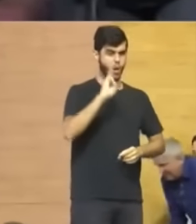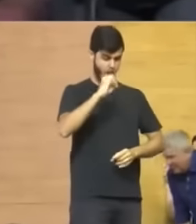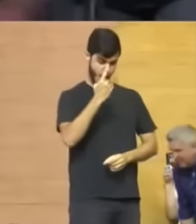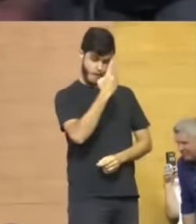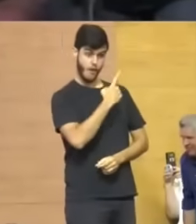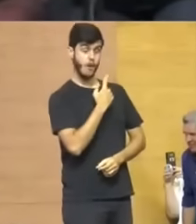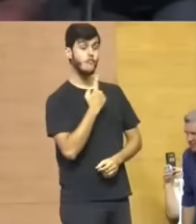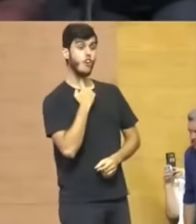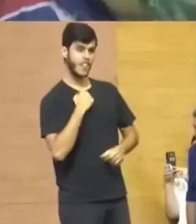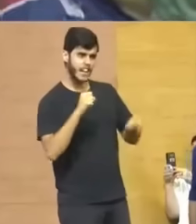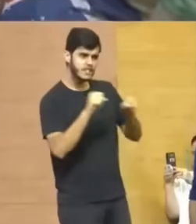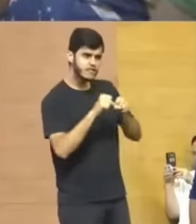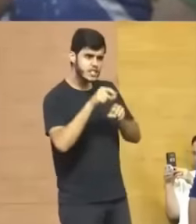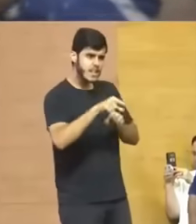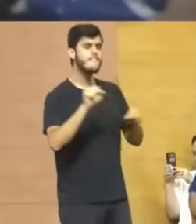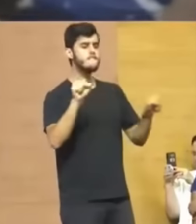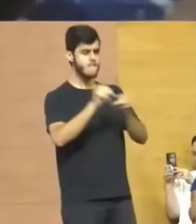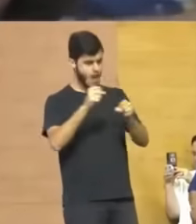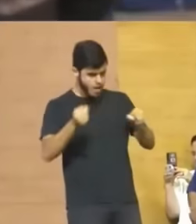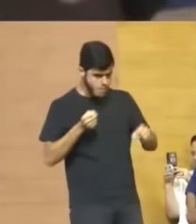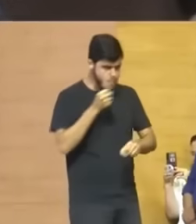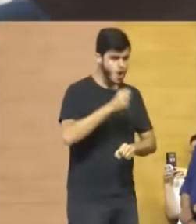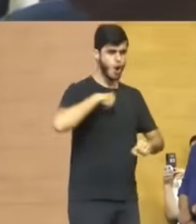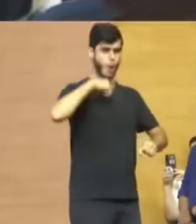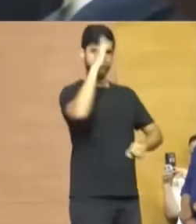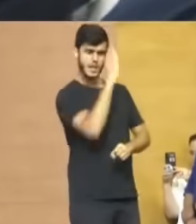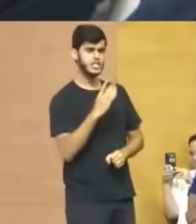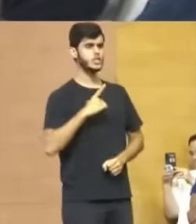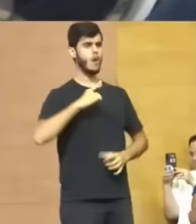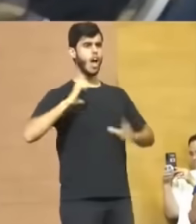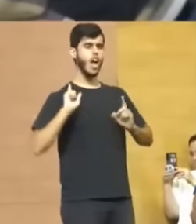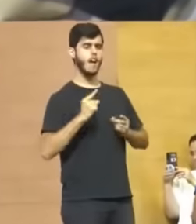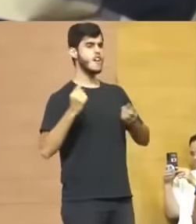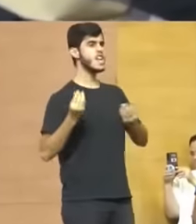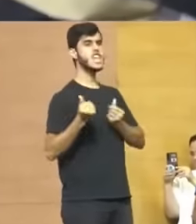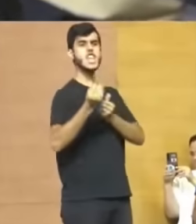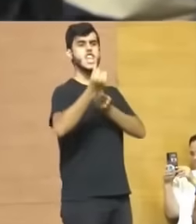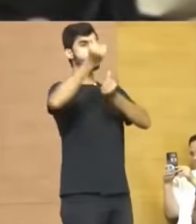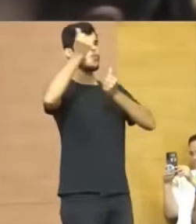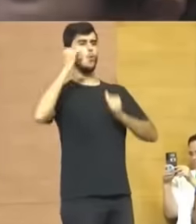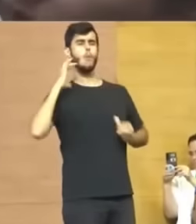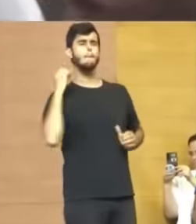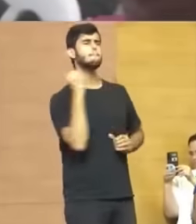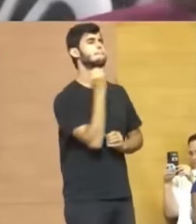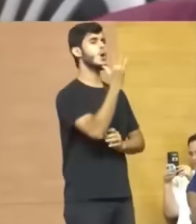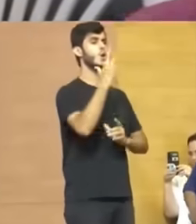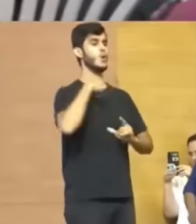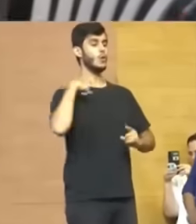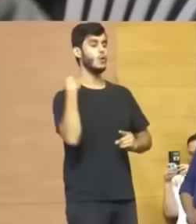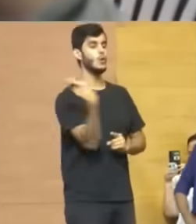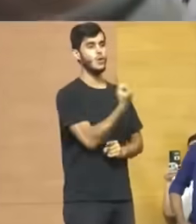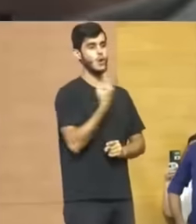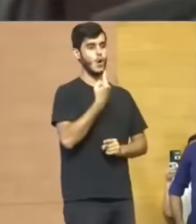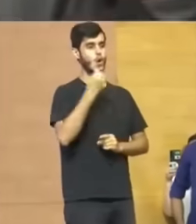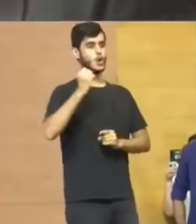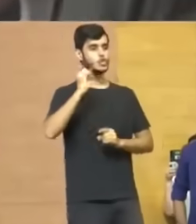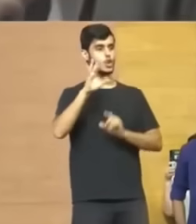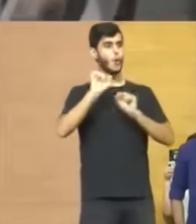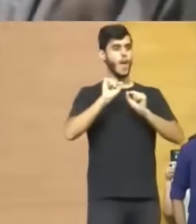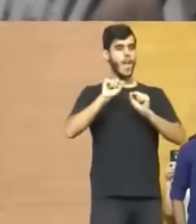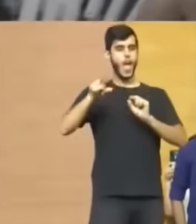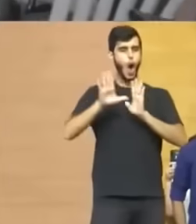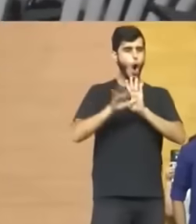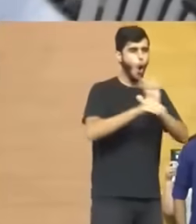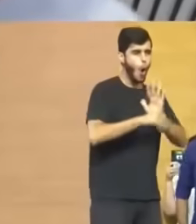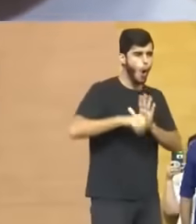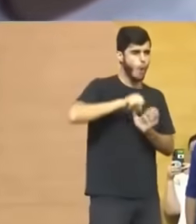rico. O nosso Brasil é um país que dá conta, sim. É só você fechar a torneira da corrupção. É só você